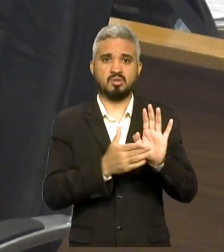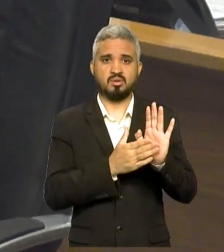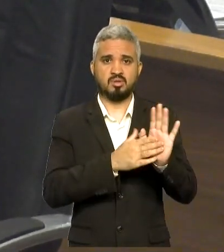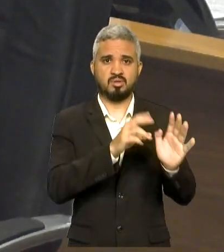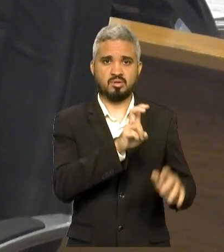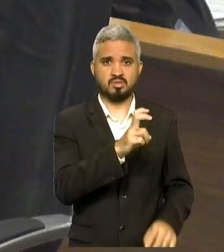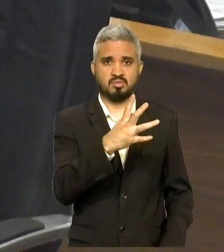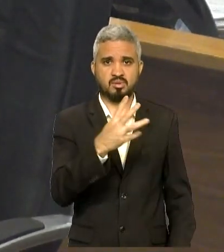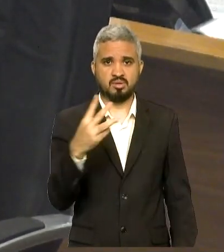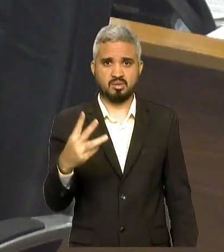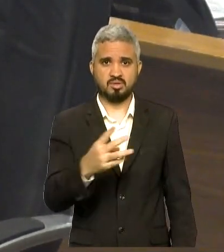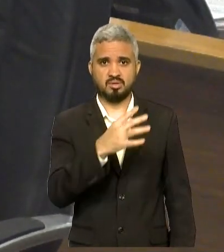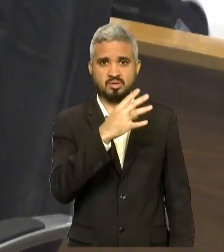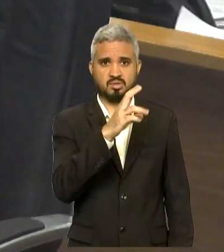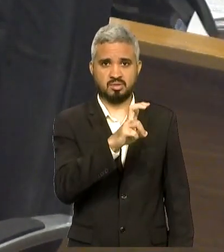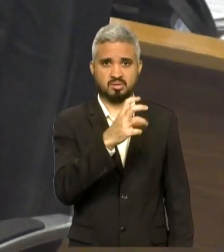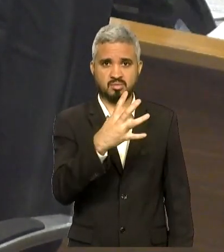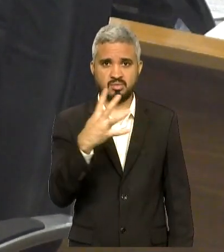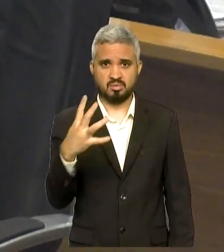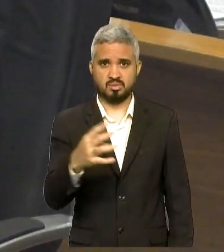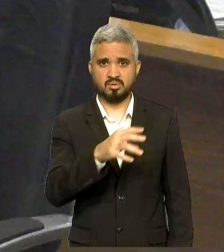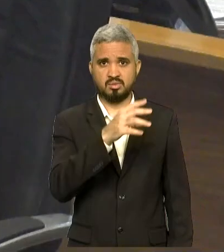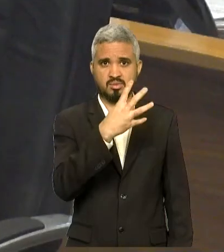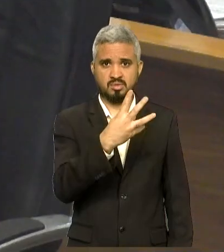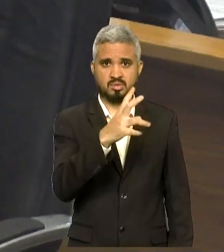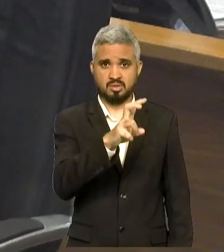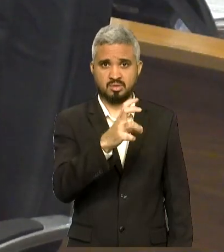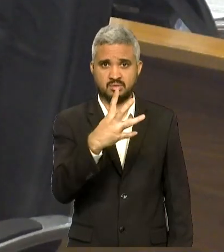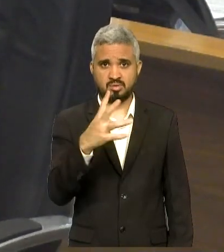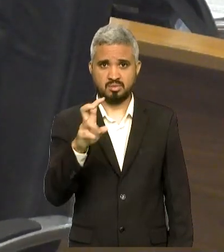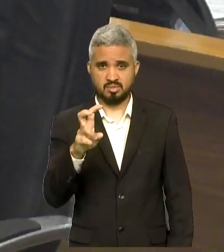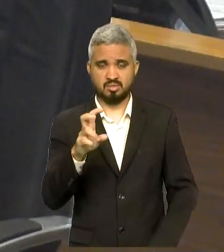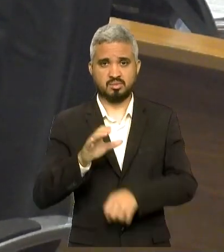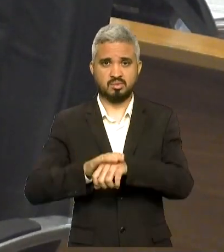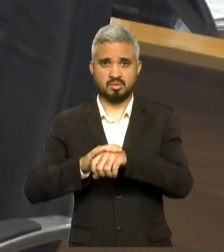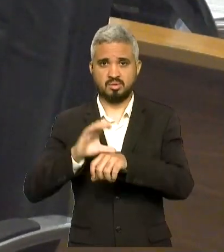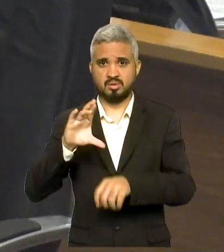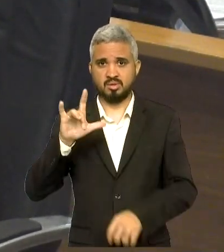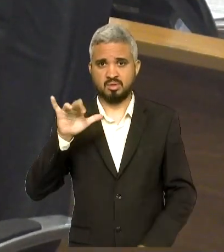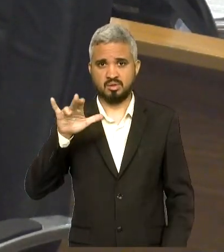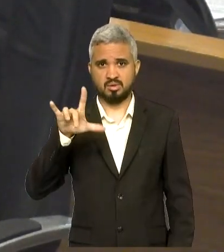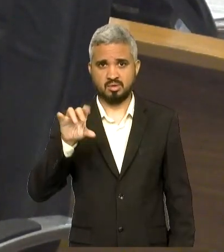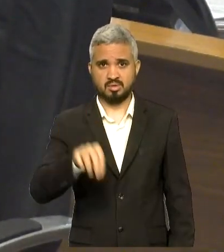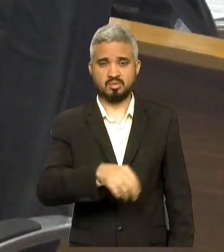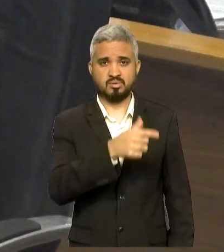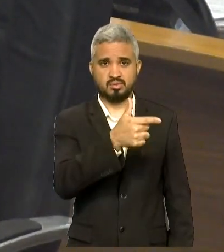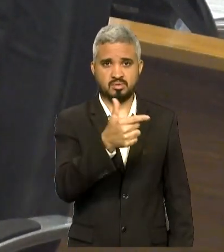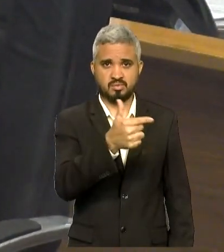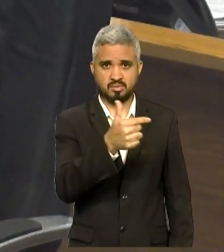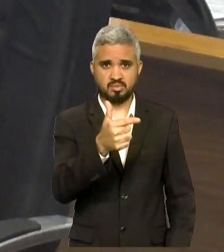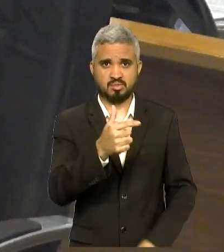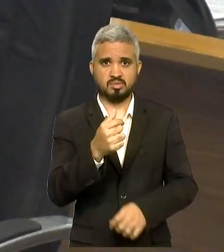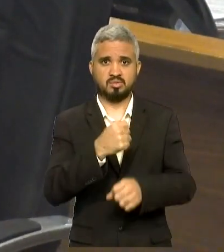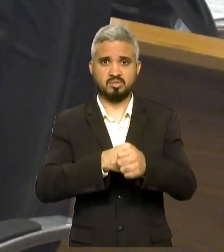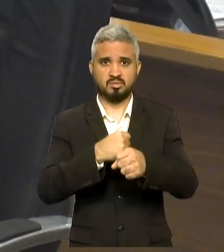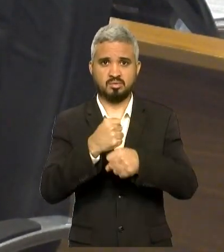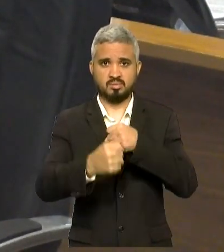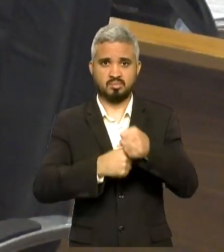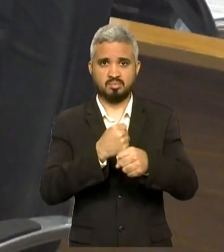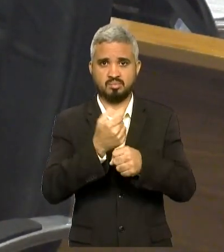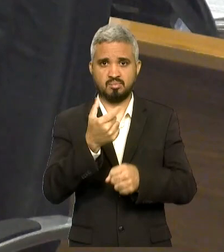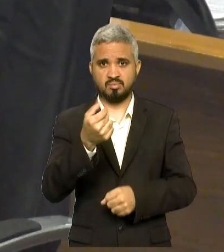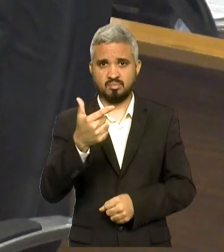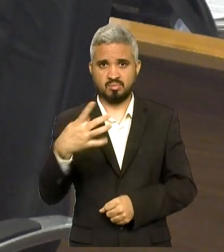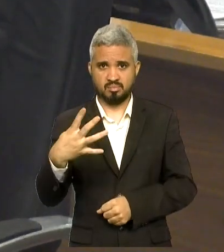e 545, de autoria do deputado Cláudio Cunha. 001 e 002/2024, de autoria do deputado Carlos Lula.